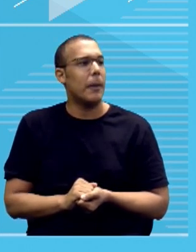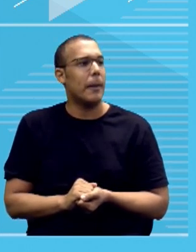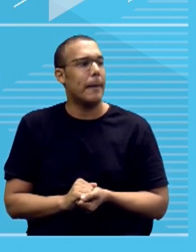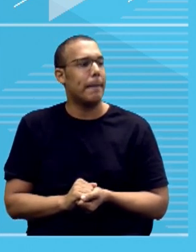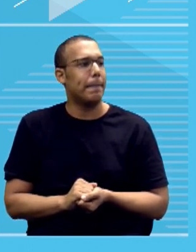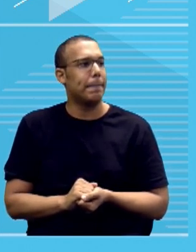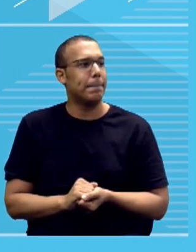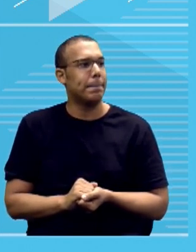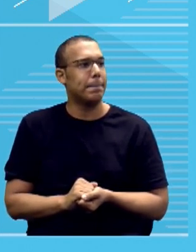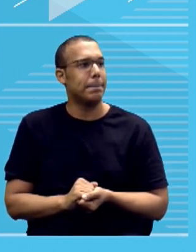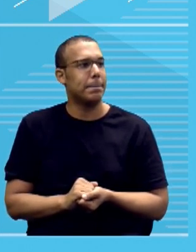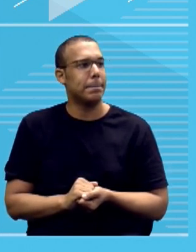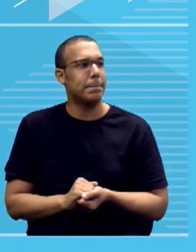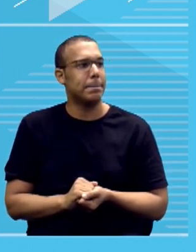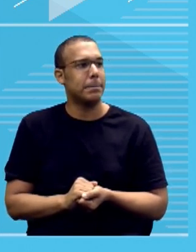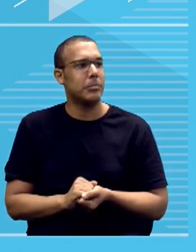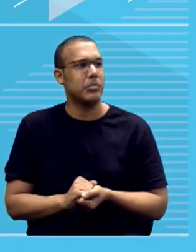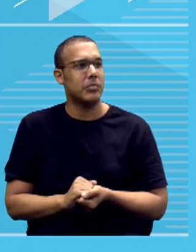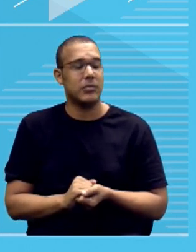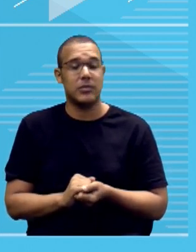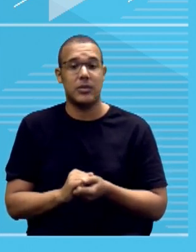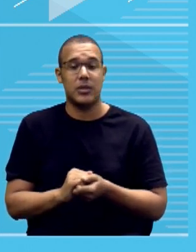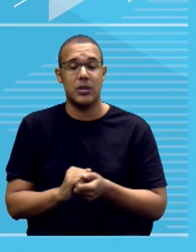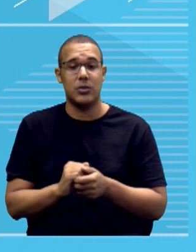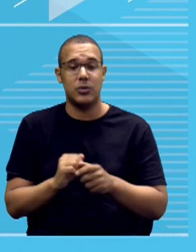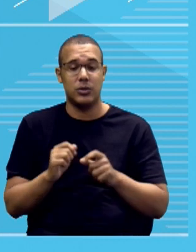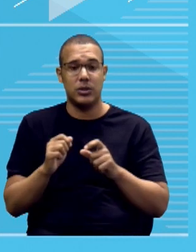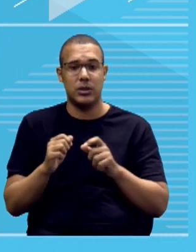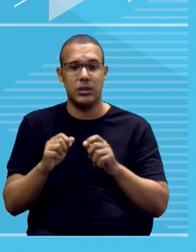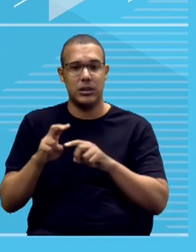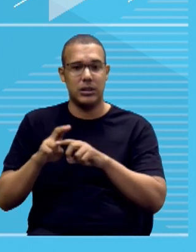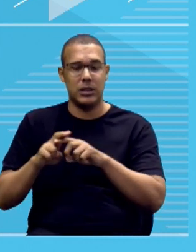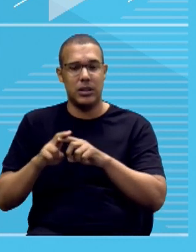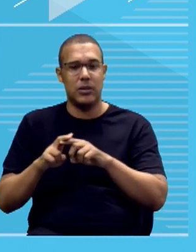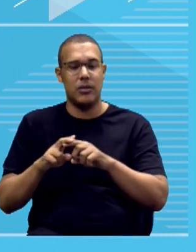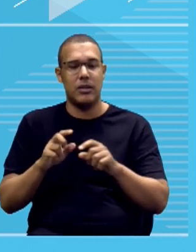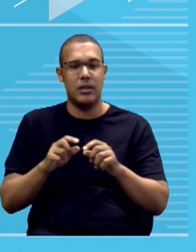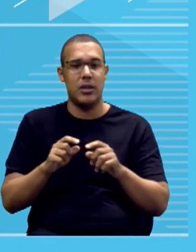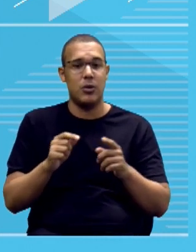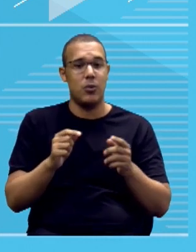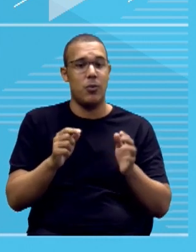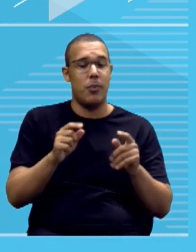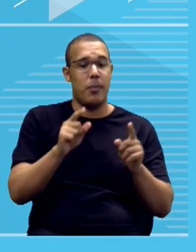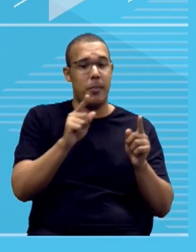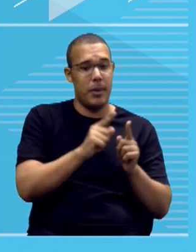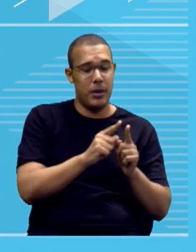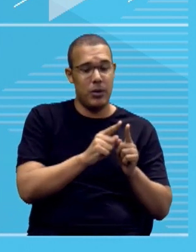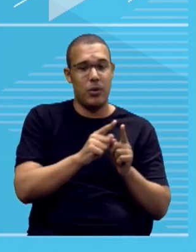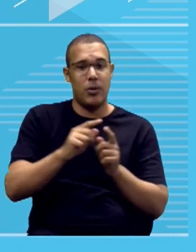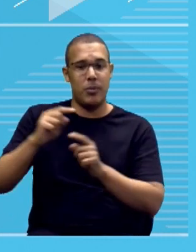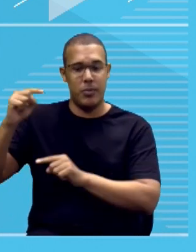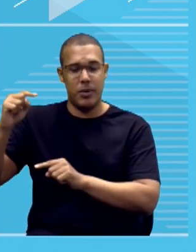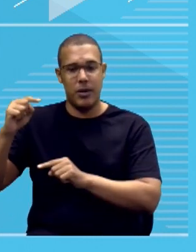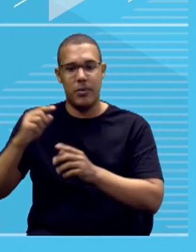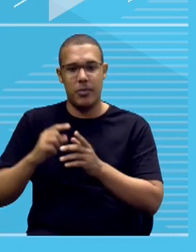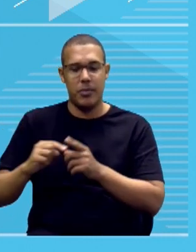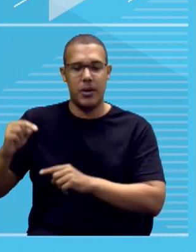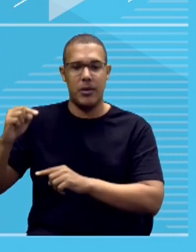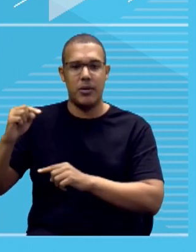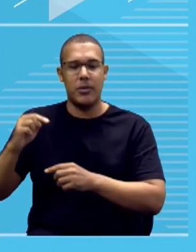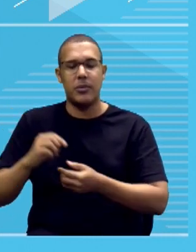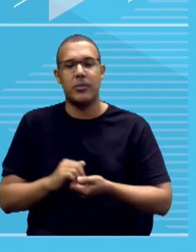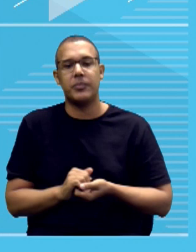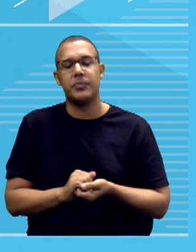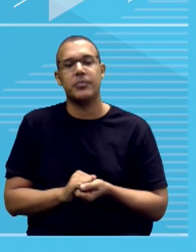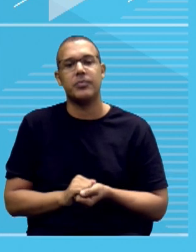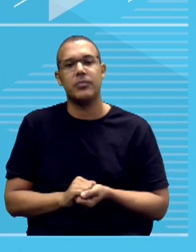olha, ele falou que aqui no gerador geral deve fluir de menor para o maior potencial elétrico. Quando eu falo disso